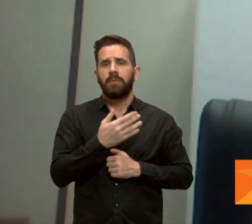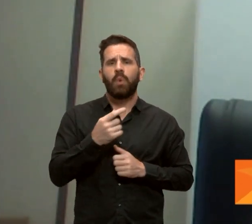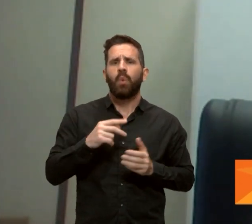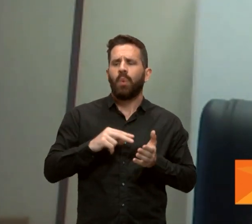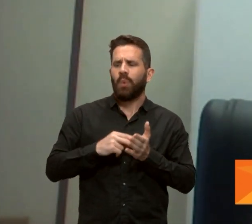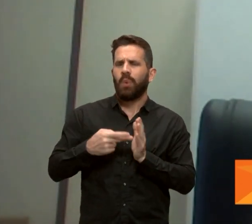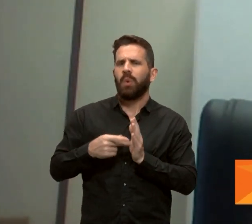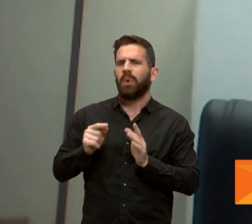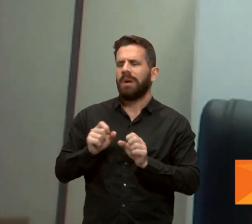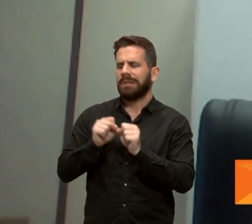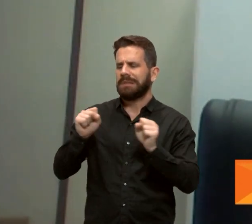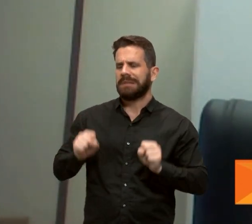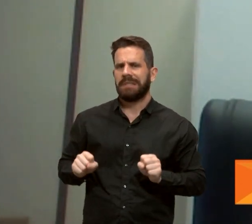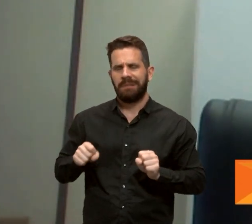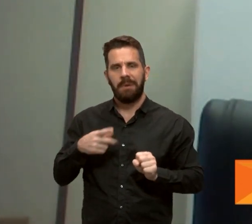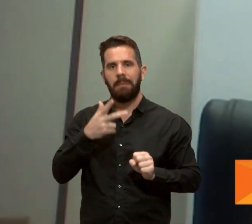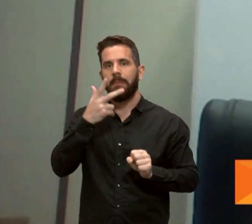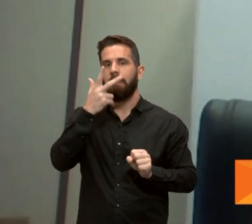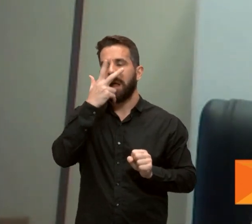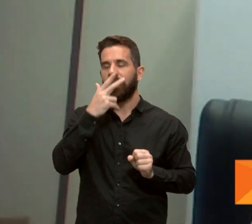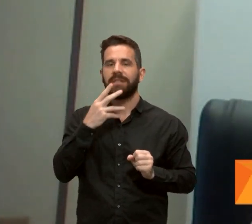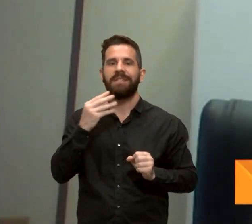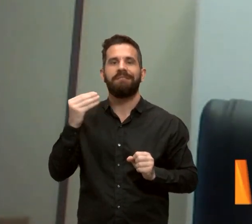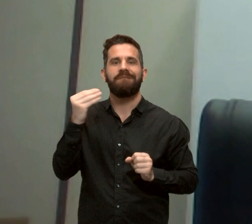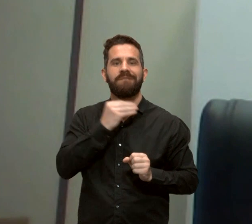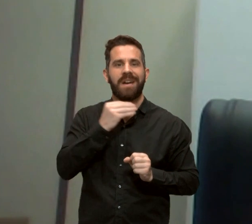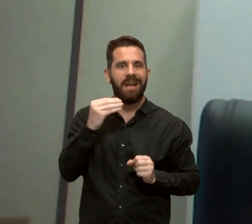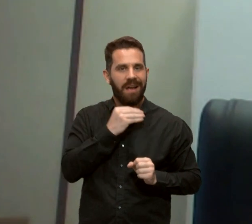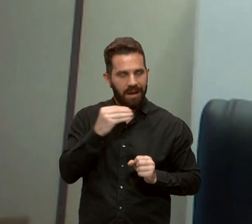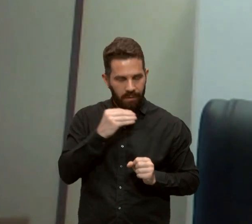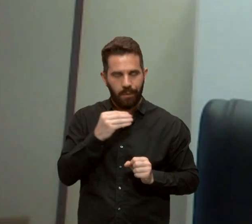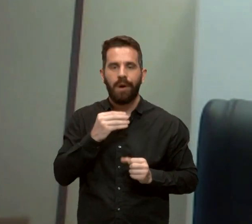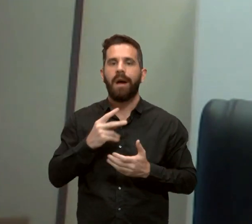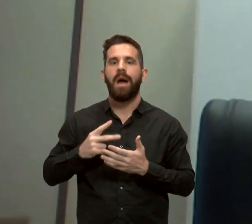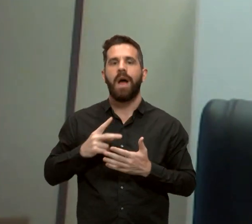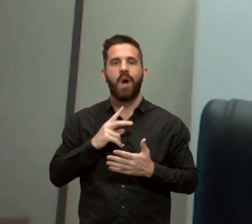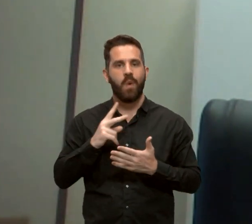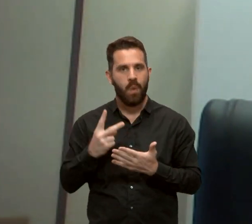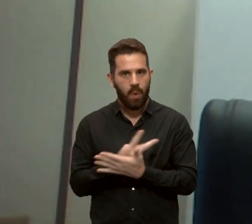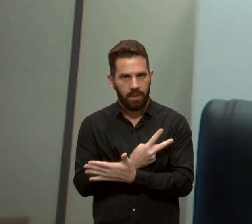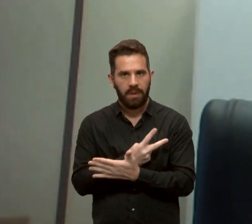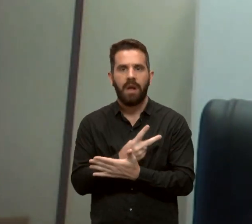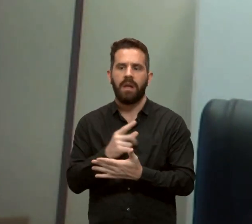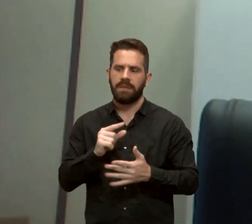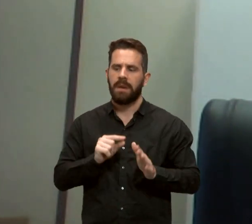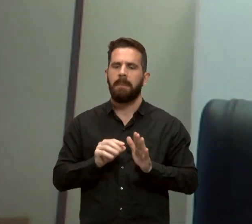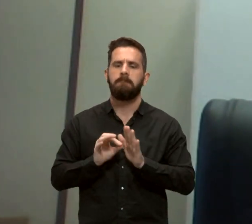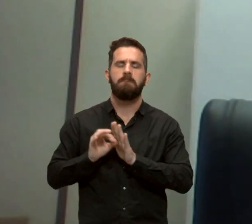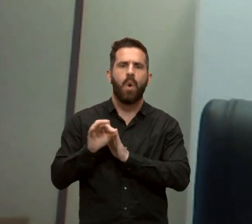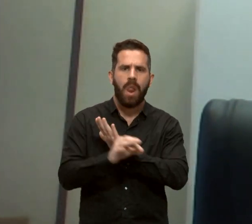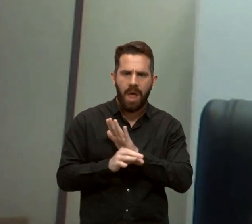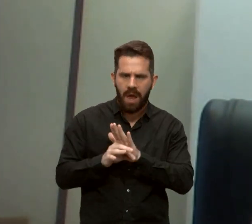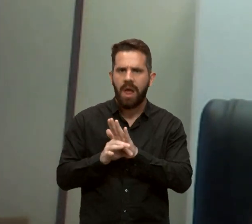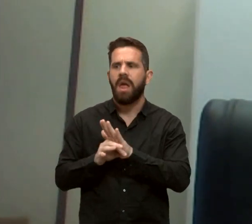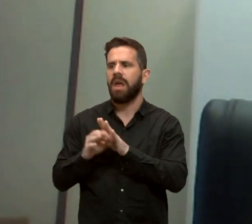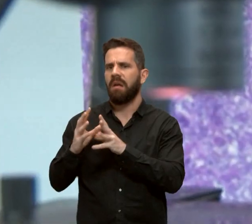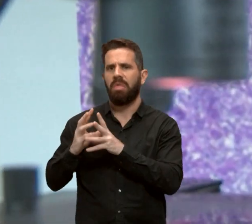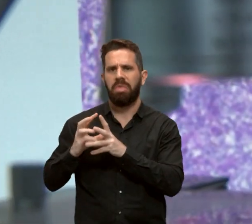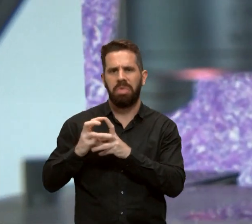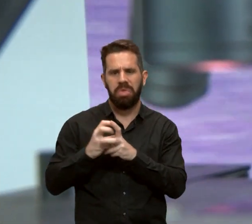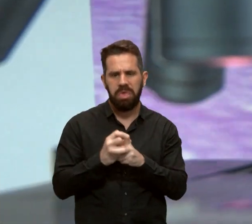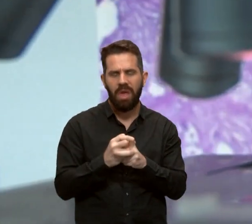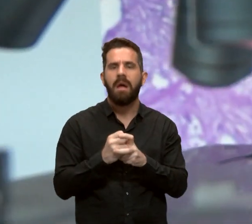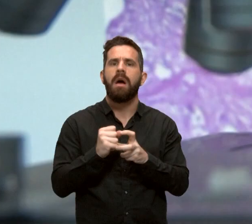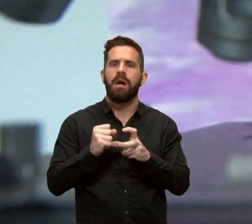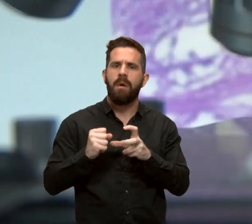fica menos responsivo, né? Por causa que eu te falei, dessas moléculas supressoras, né? Que regulam a resposta imune,